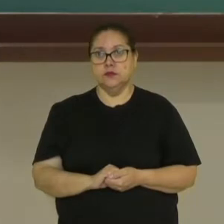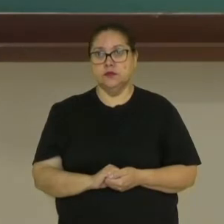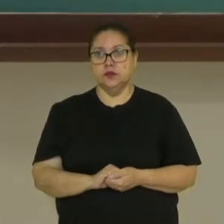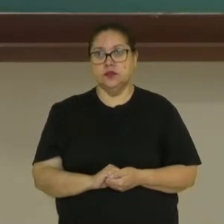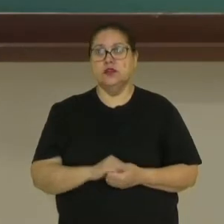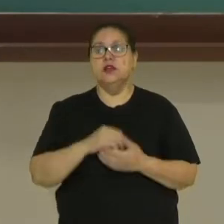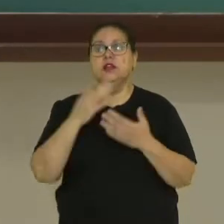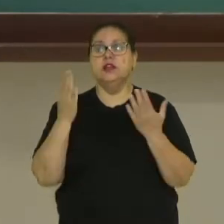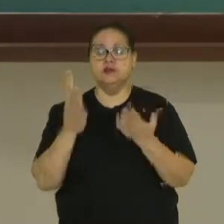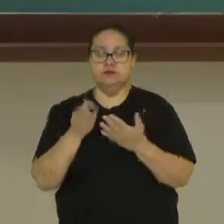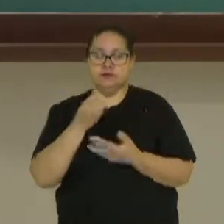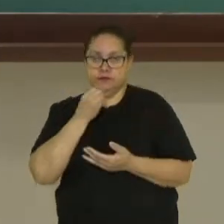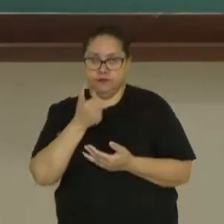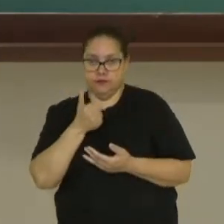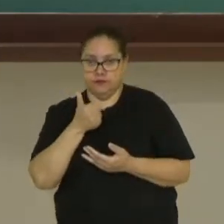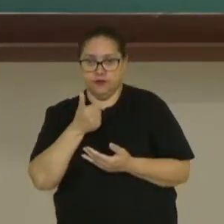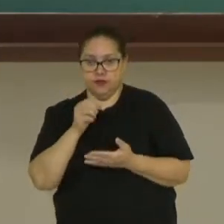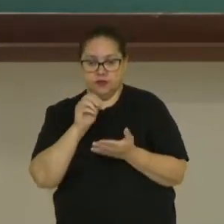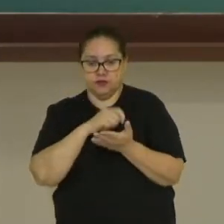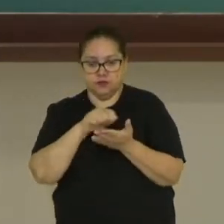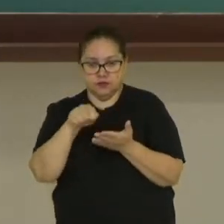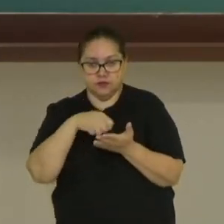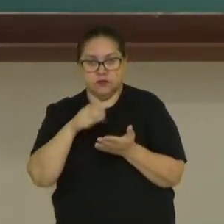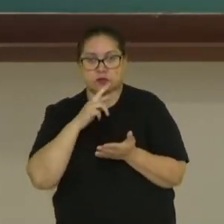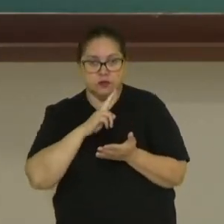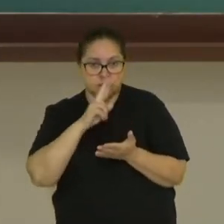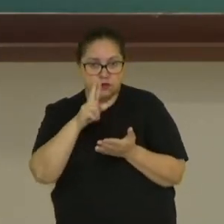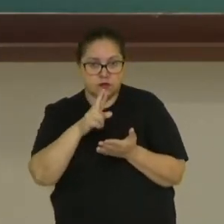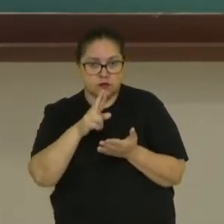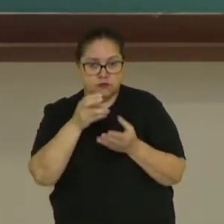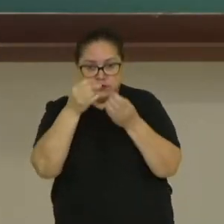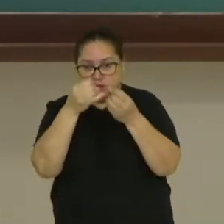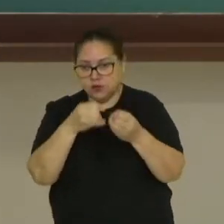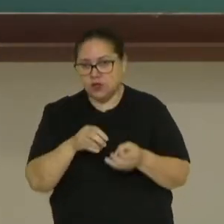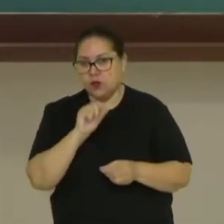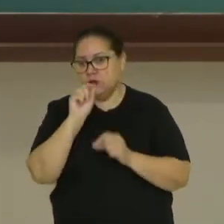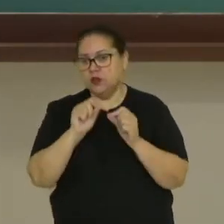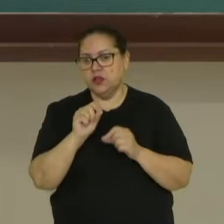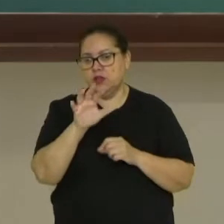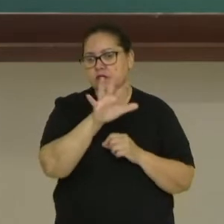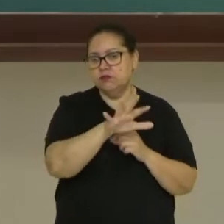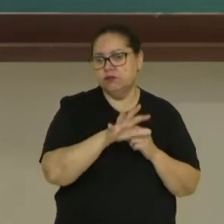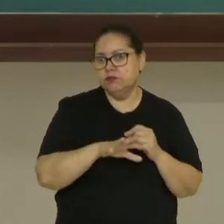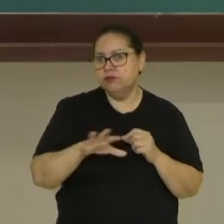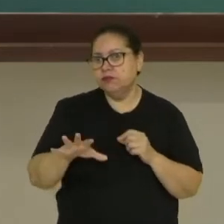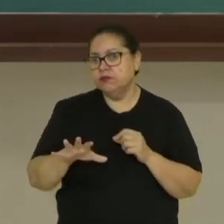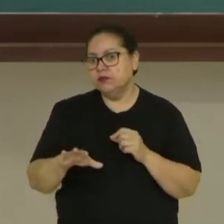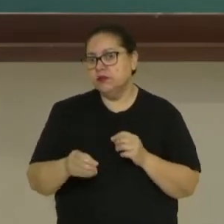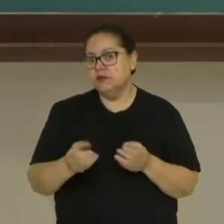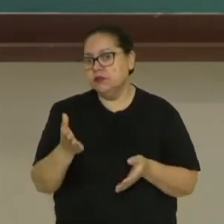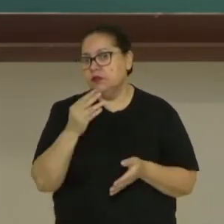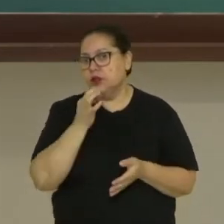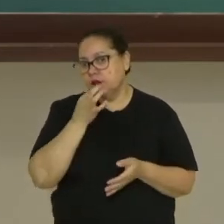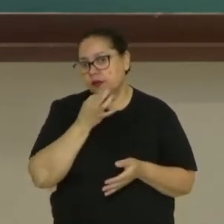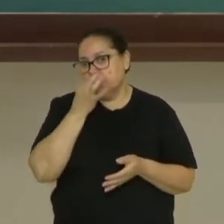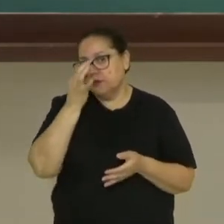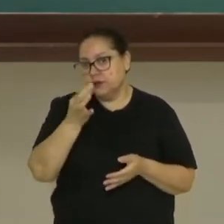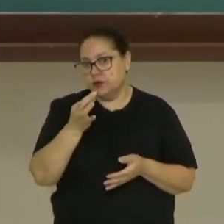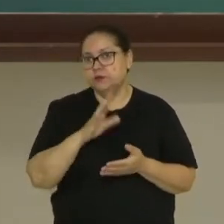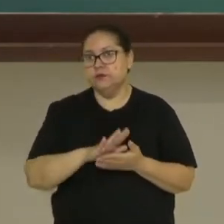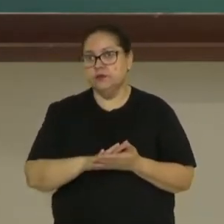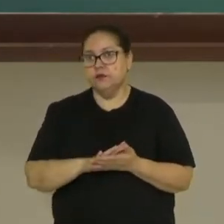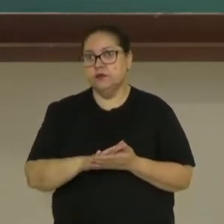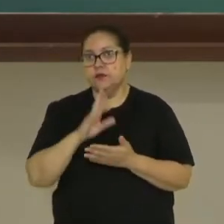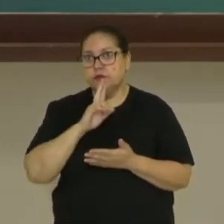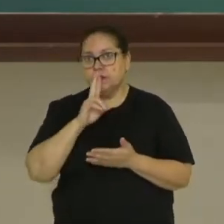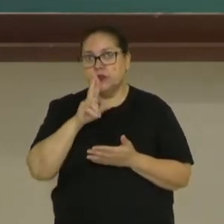E aí, meus bons alunos, conseguiram colocar então a sua forma de explicar o que é regionalização? Vamos para a nossa resposta sugestiva aqui